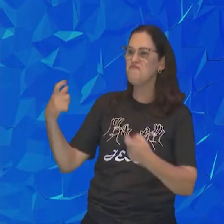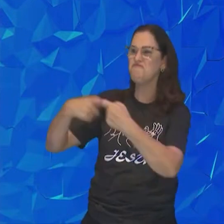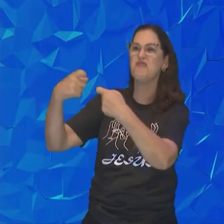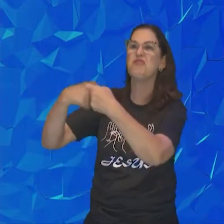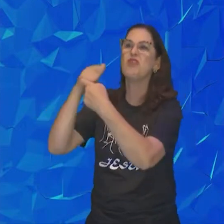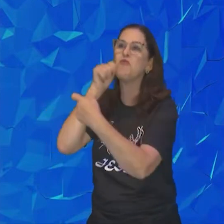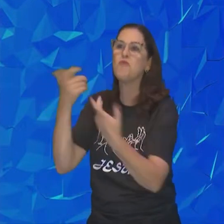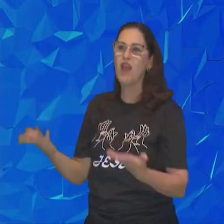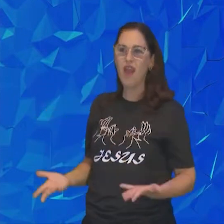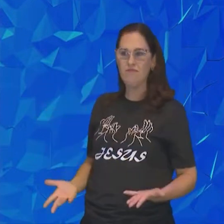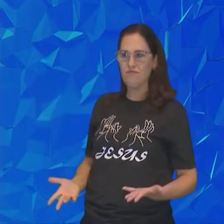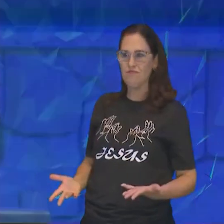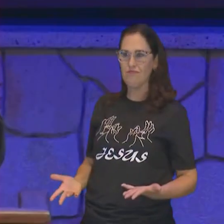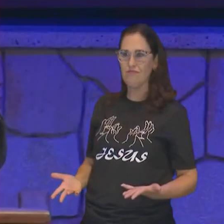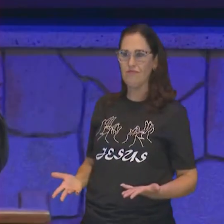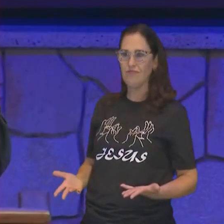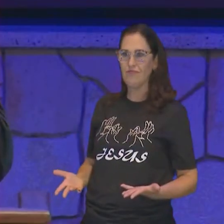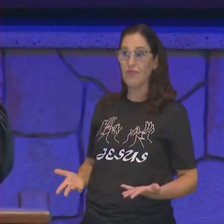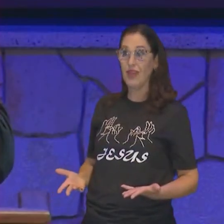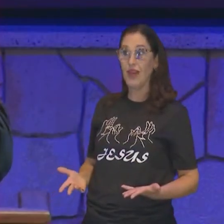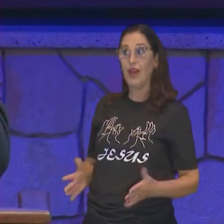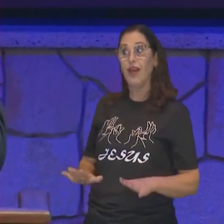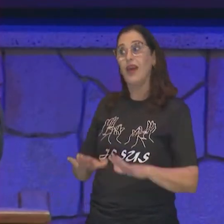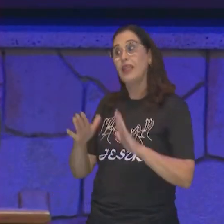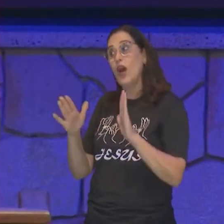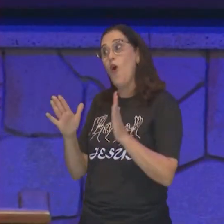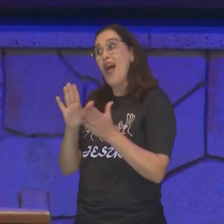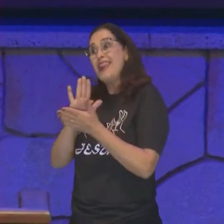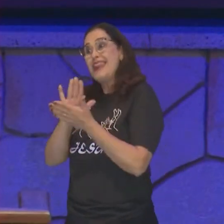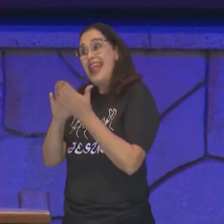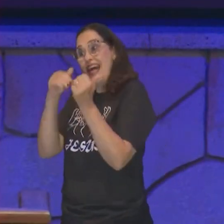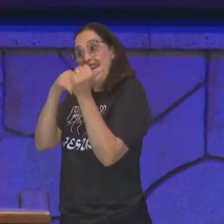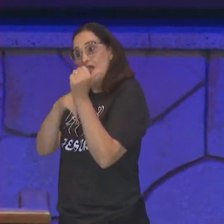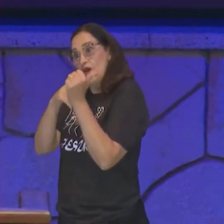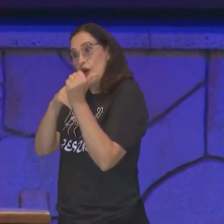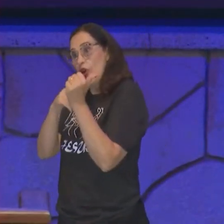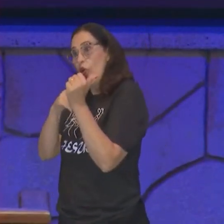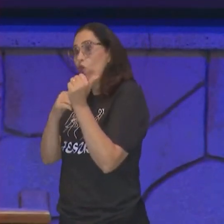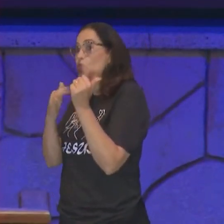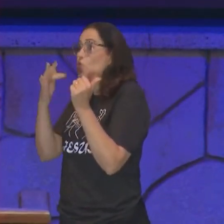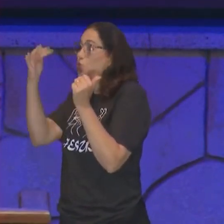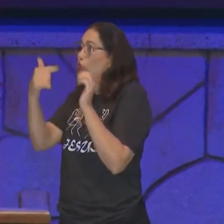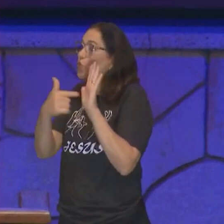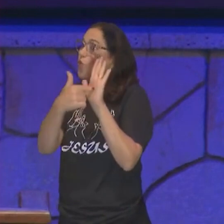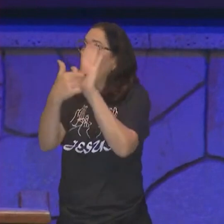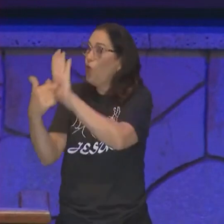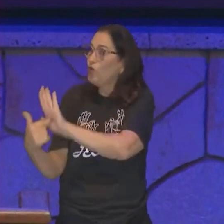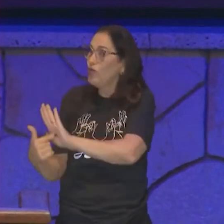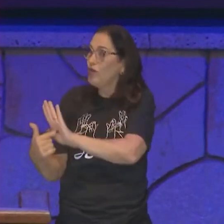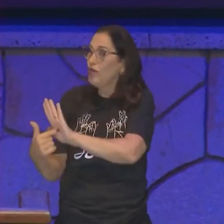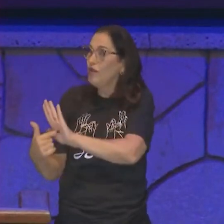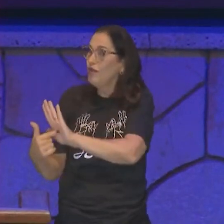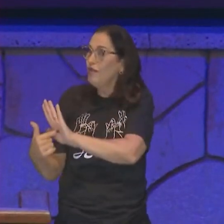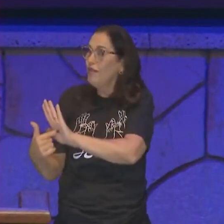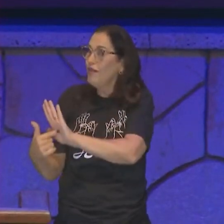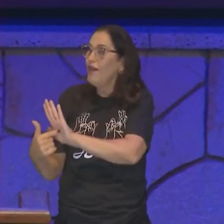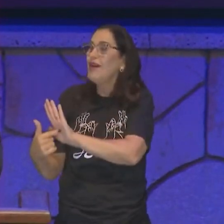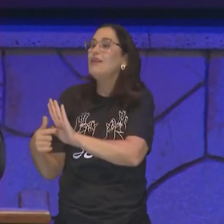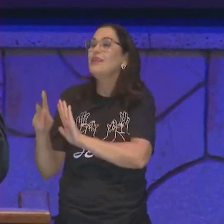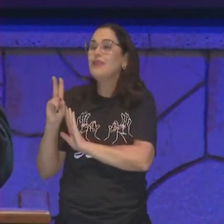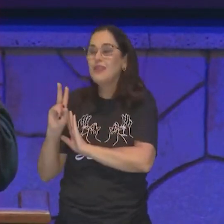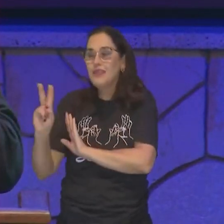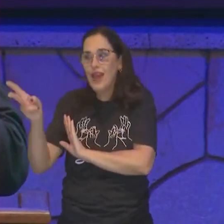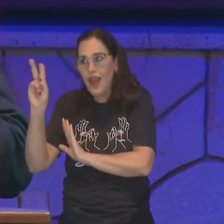que não há nada que esteja oculto, que não seja um dia revelado. Não há nada que um dia não seja